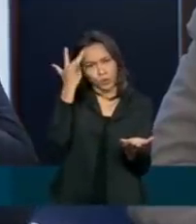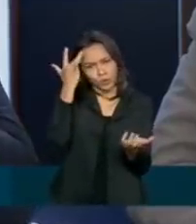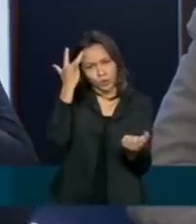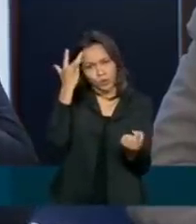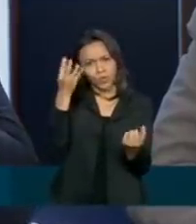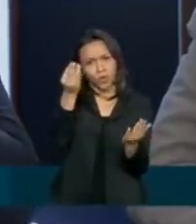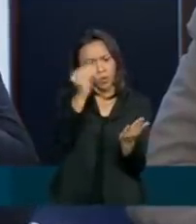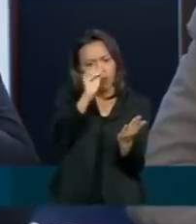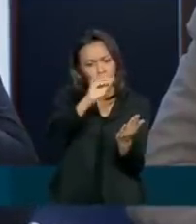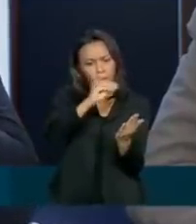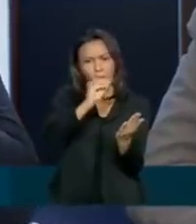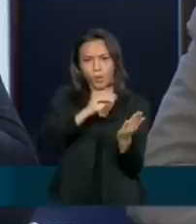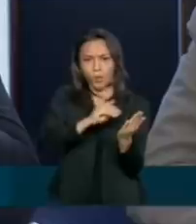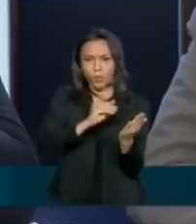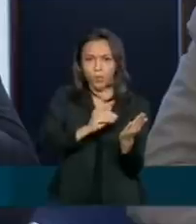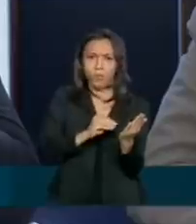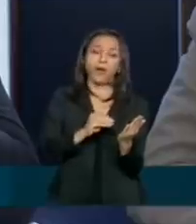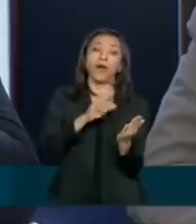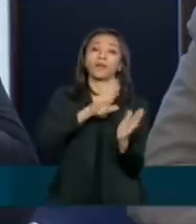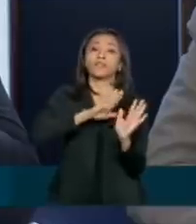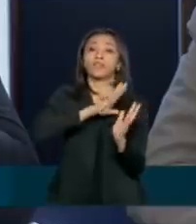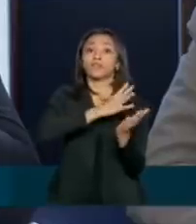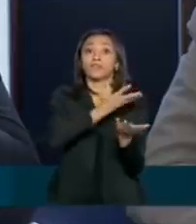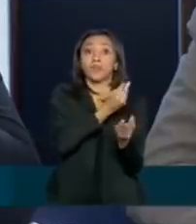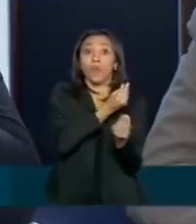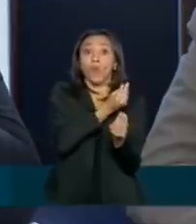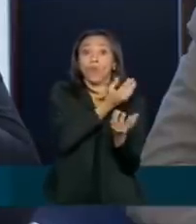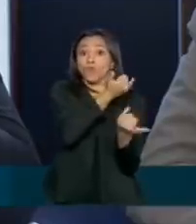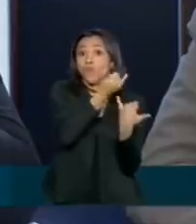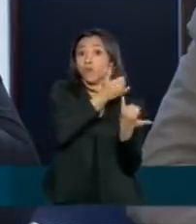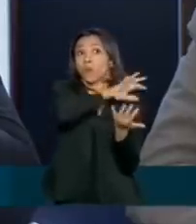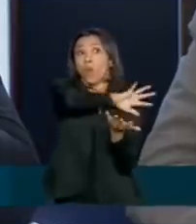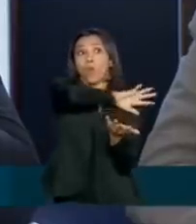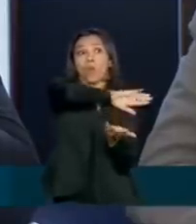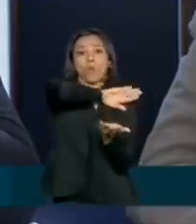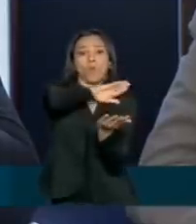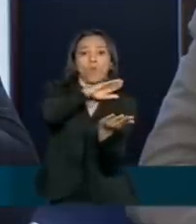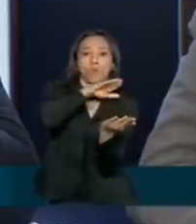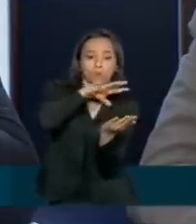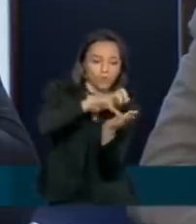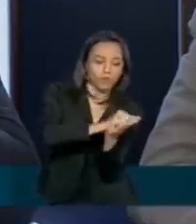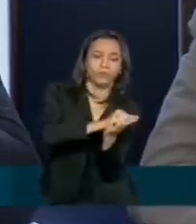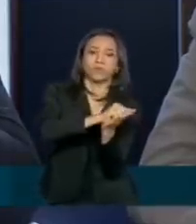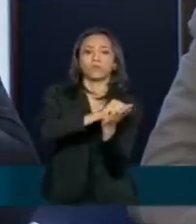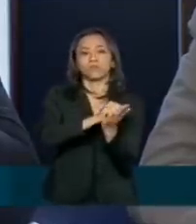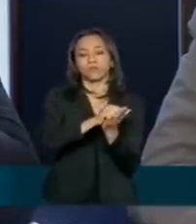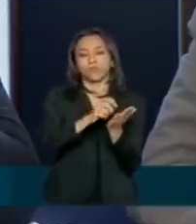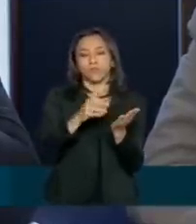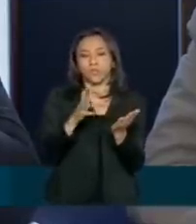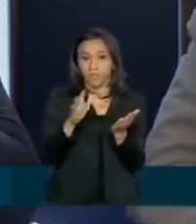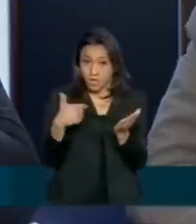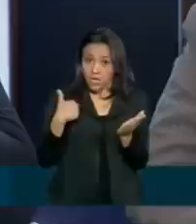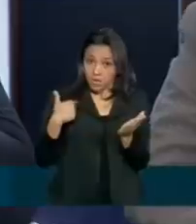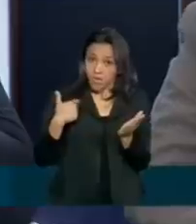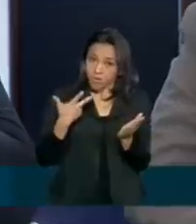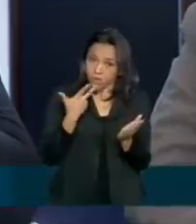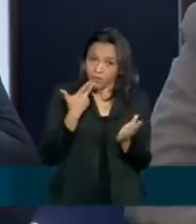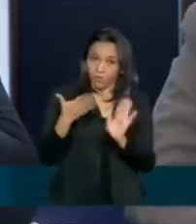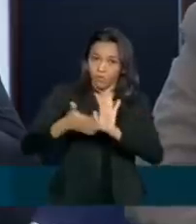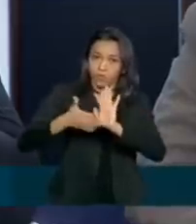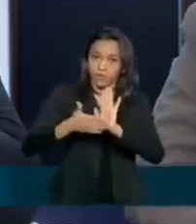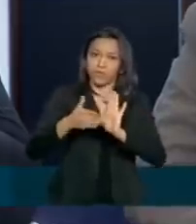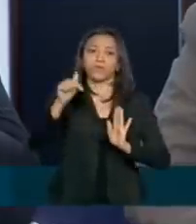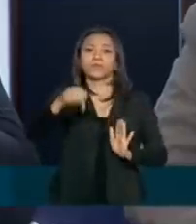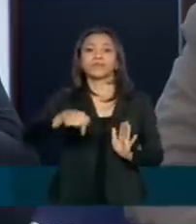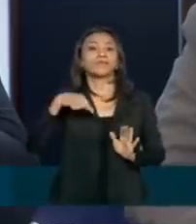ele é acumulado nos dias de registro. O que nós estamos propondo, e aí eu coloco como proposta, é que a